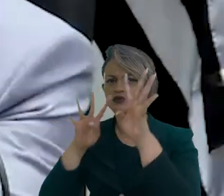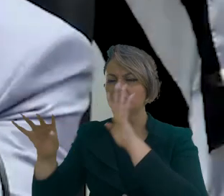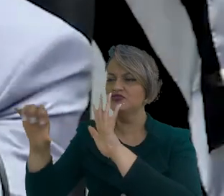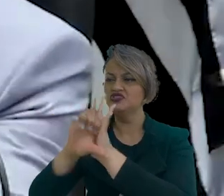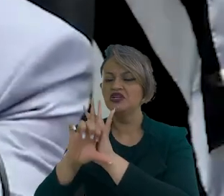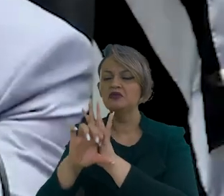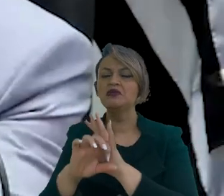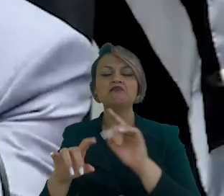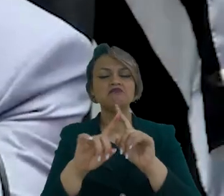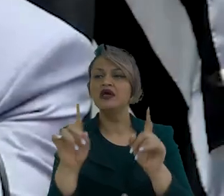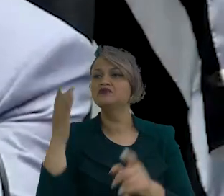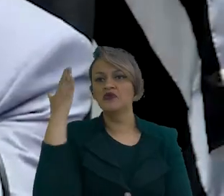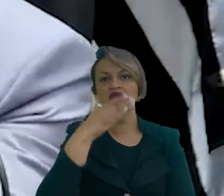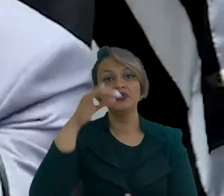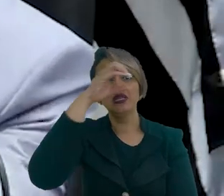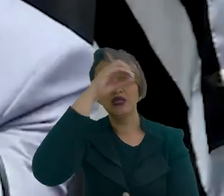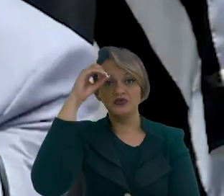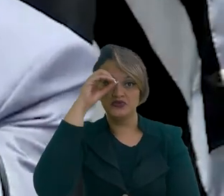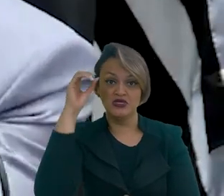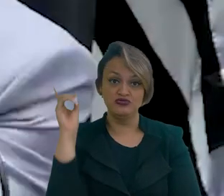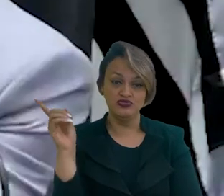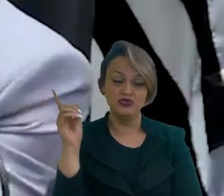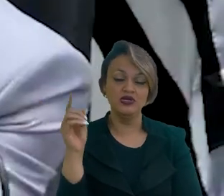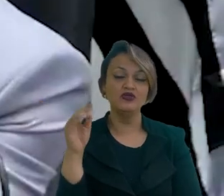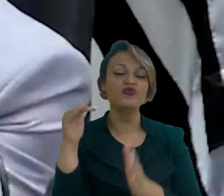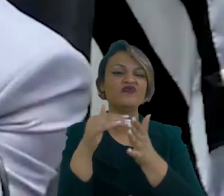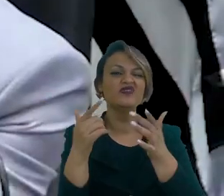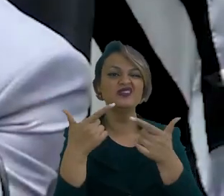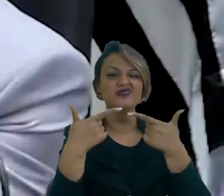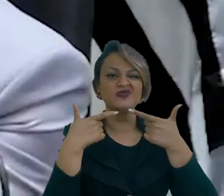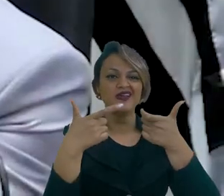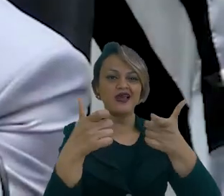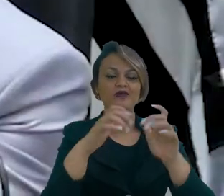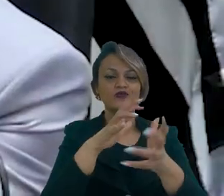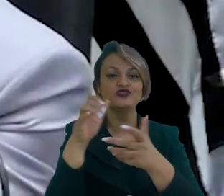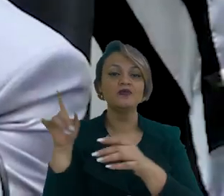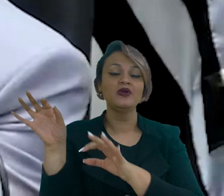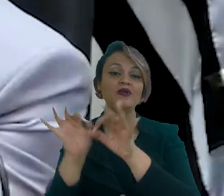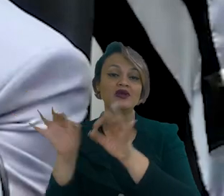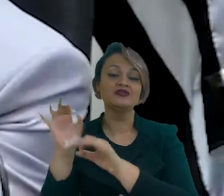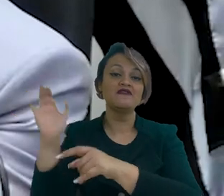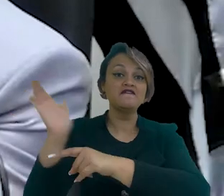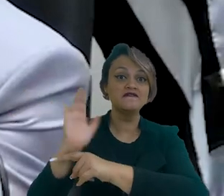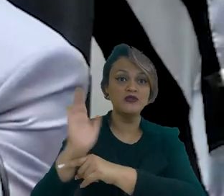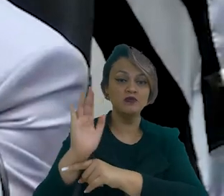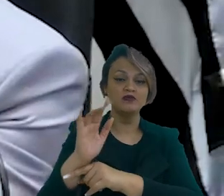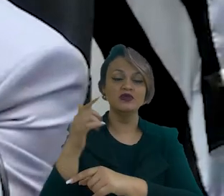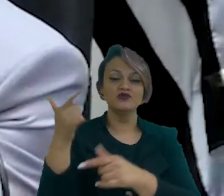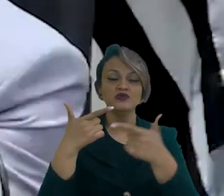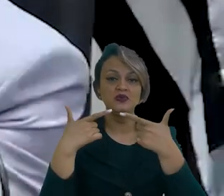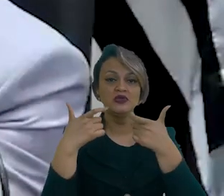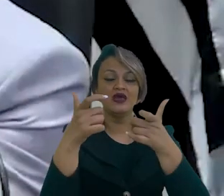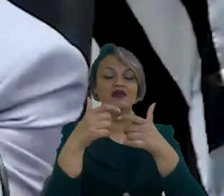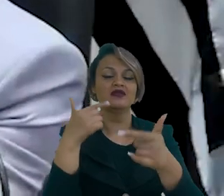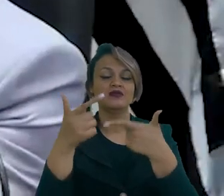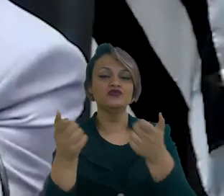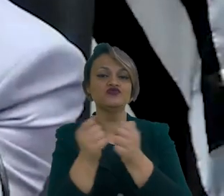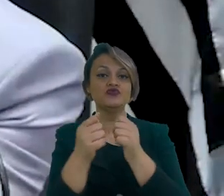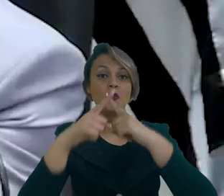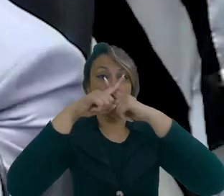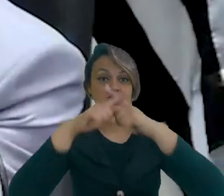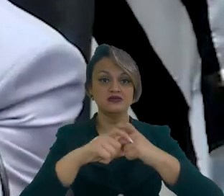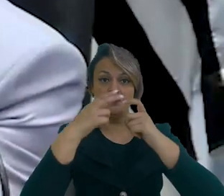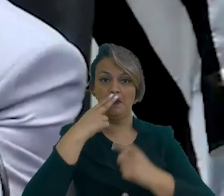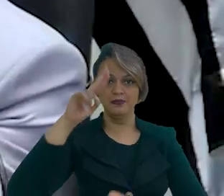né tô Resumindo vários detalhes tá bom inocentado no fim da segunda guerra mundial ele produzia Filmes né durante a segunda guerra para máquina